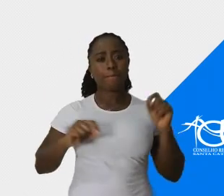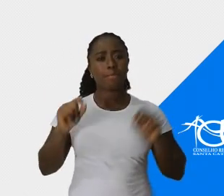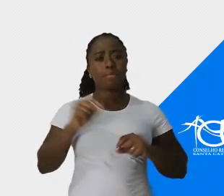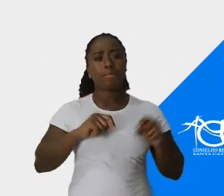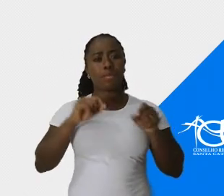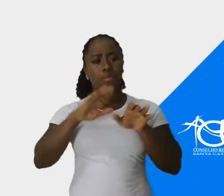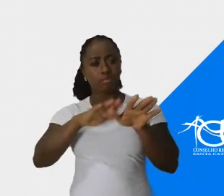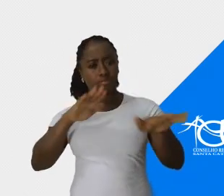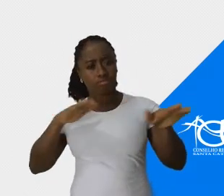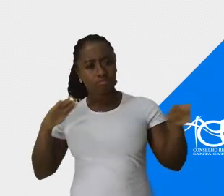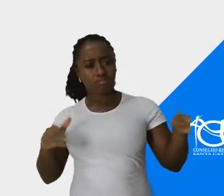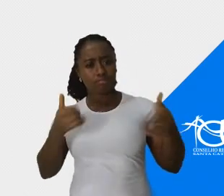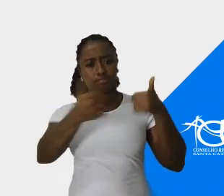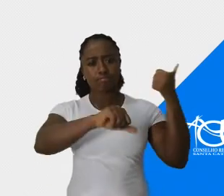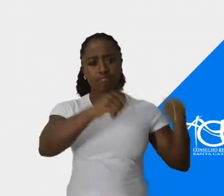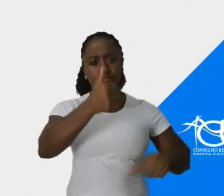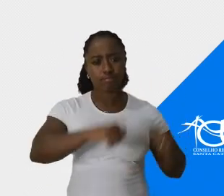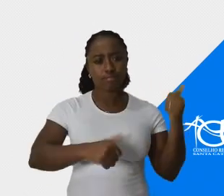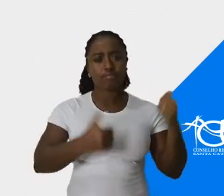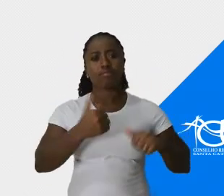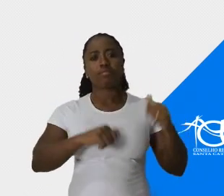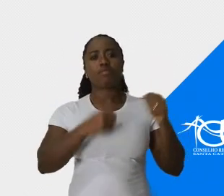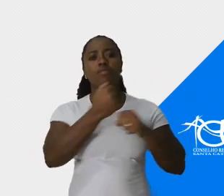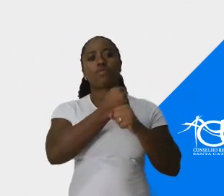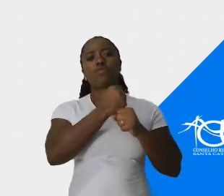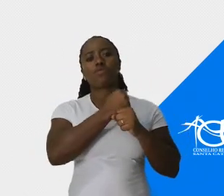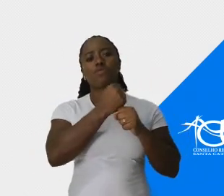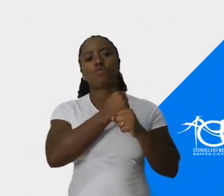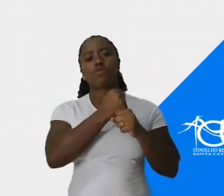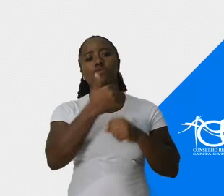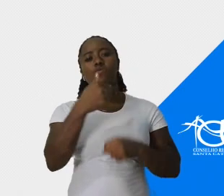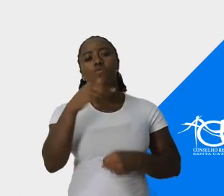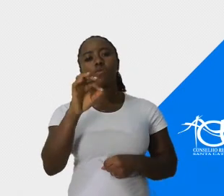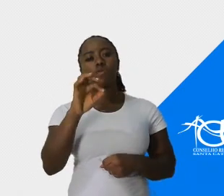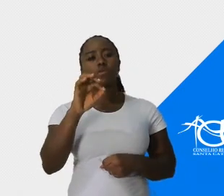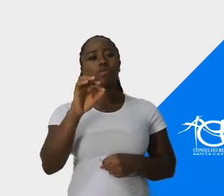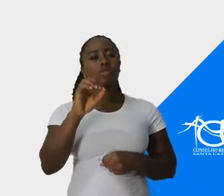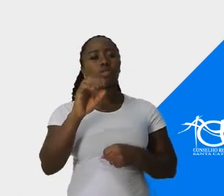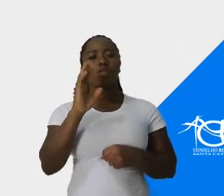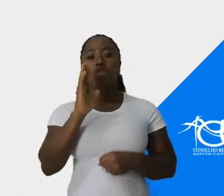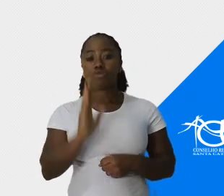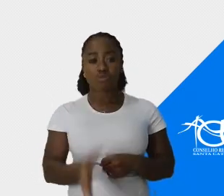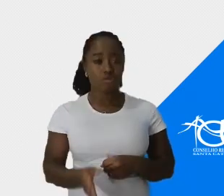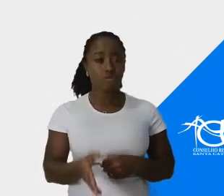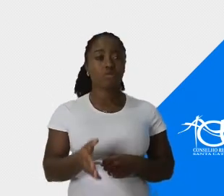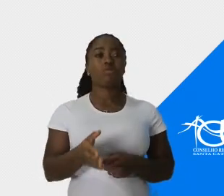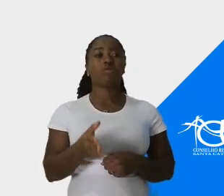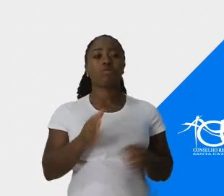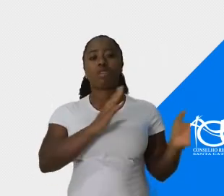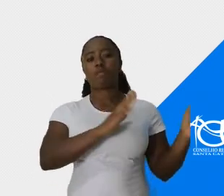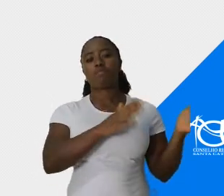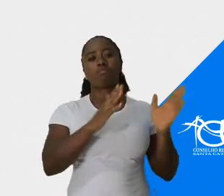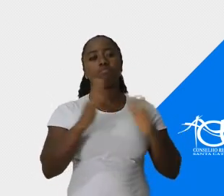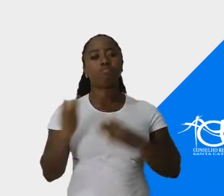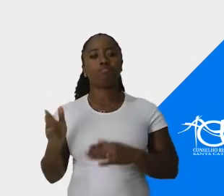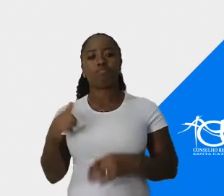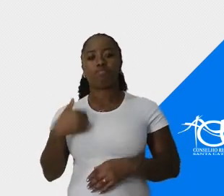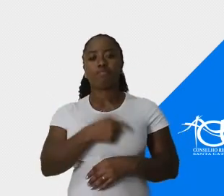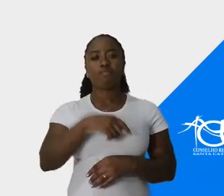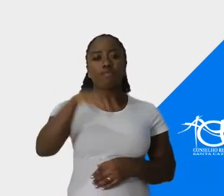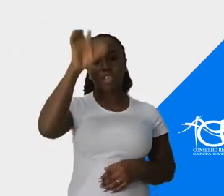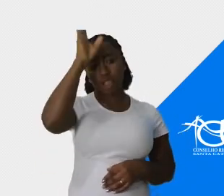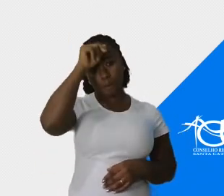de avaliação sequenciadas e sistemáticas? Nós já aprendemos que o trânsito é uma